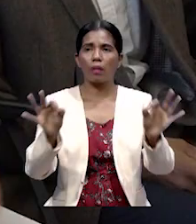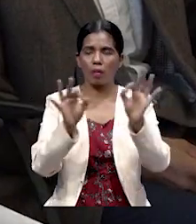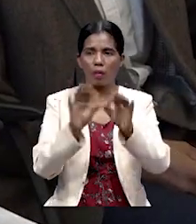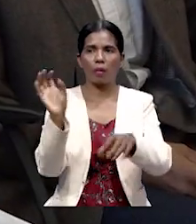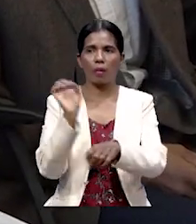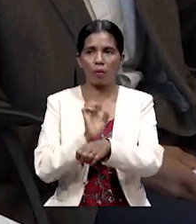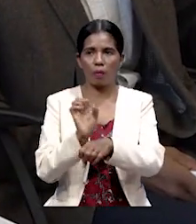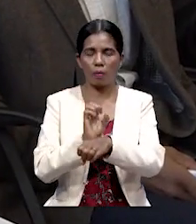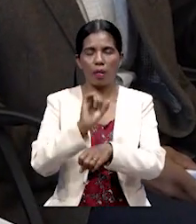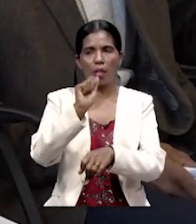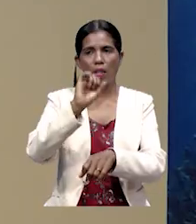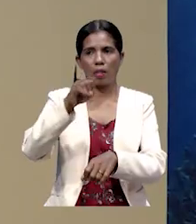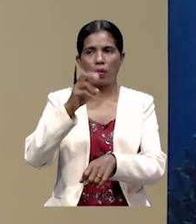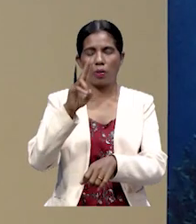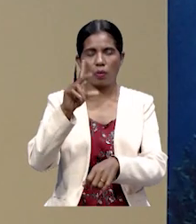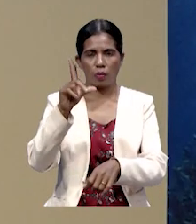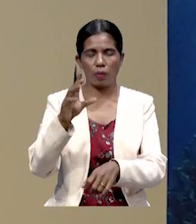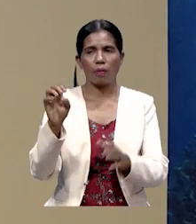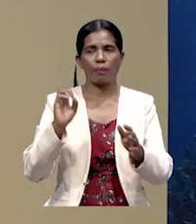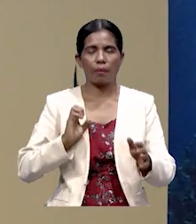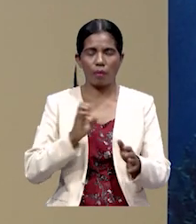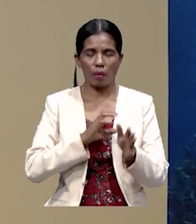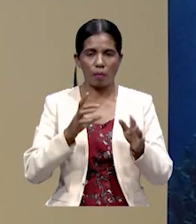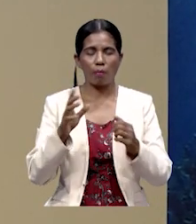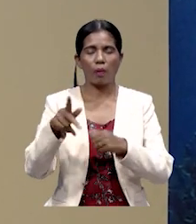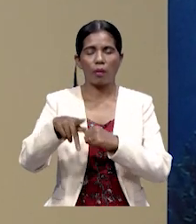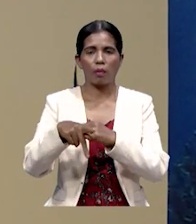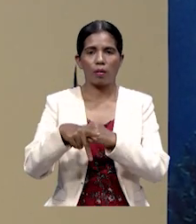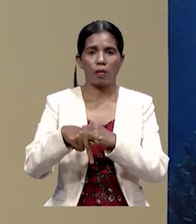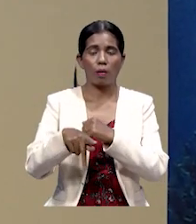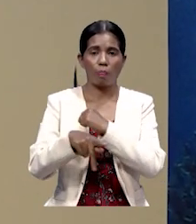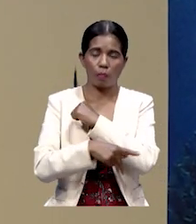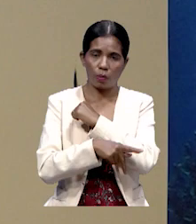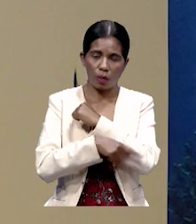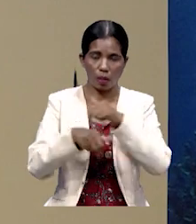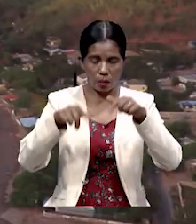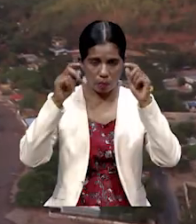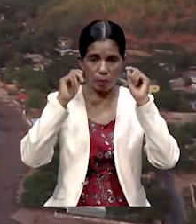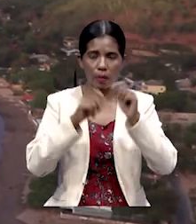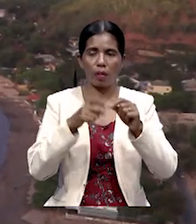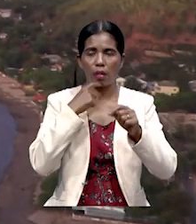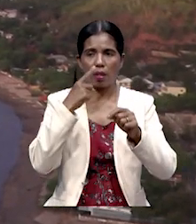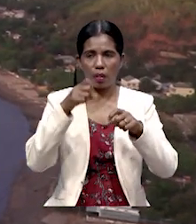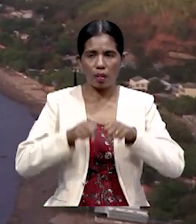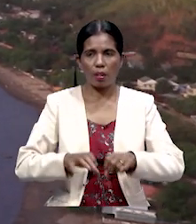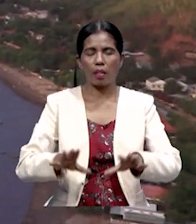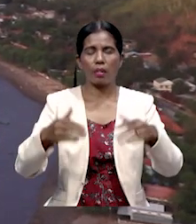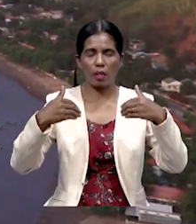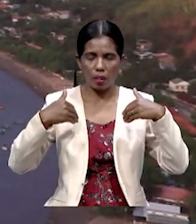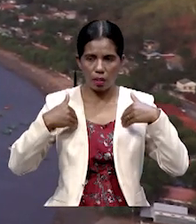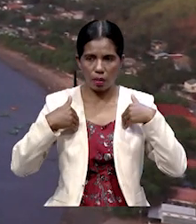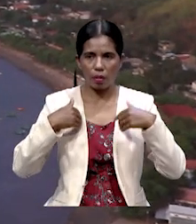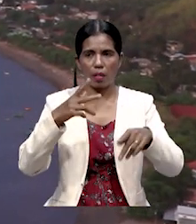economia azul. Embaixadora Portugal e Timor, Manuela Bairros Hateteng, Tassi e significado espiritual ho